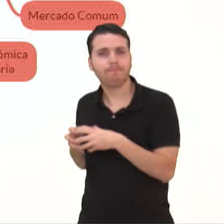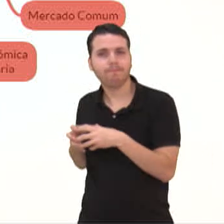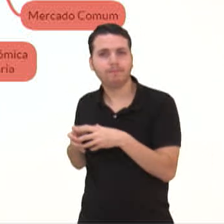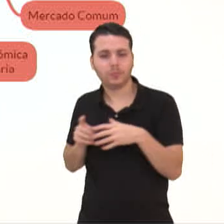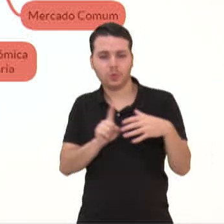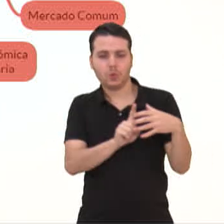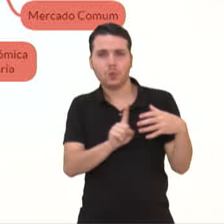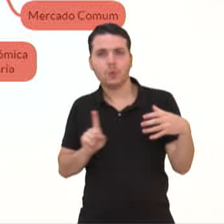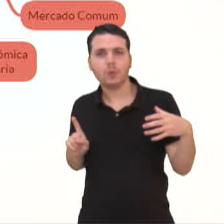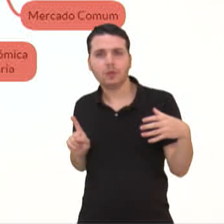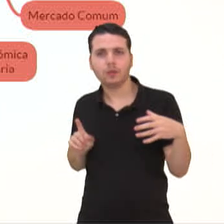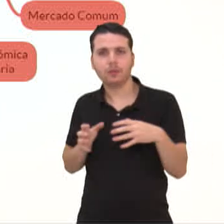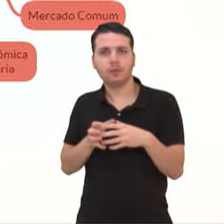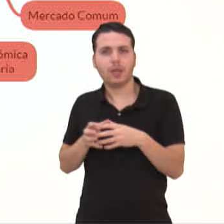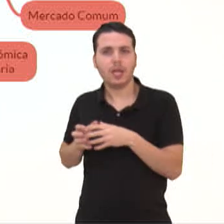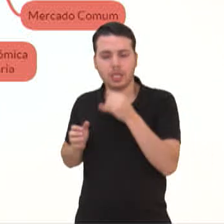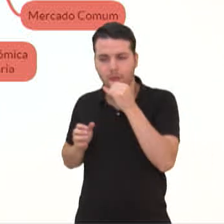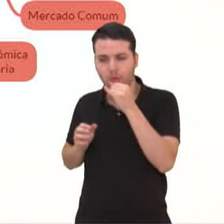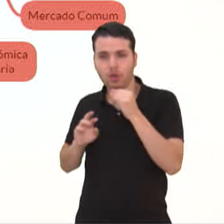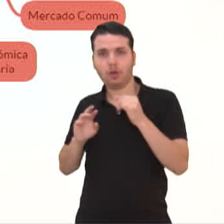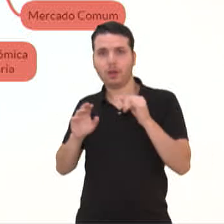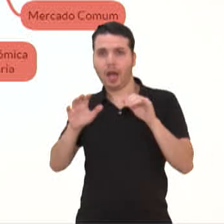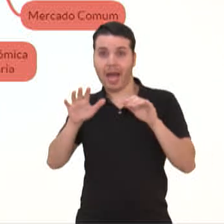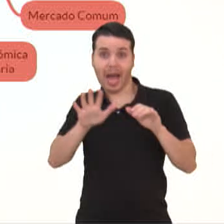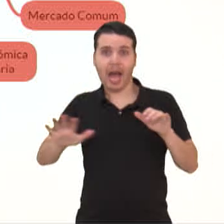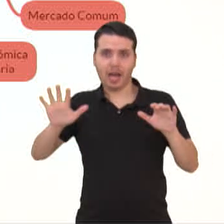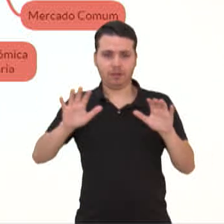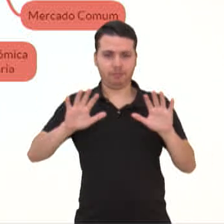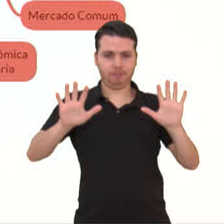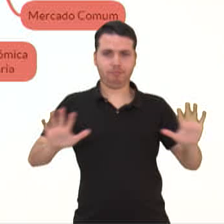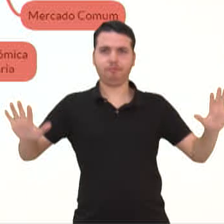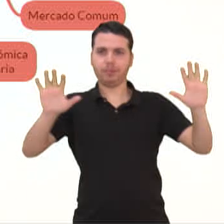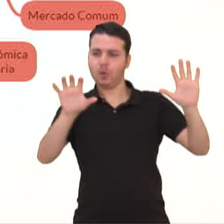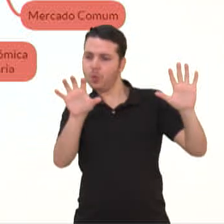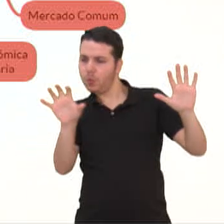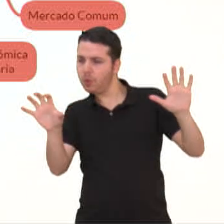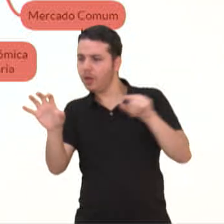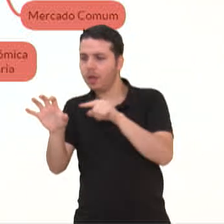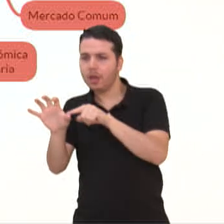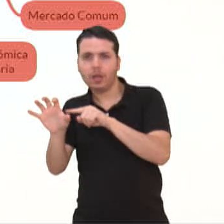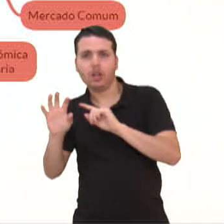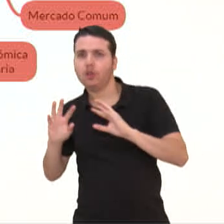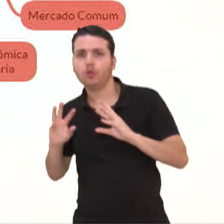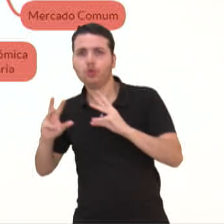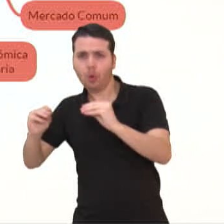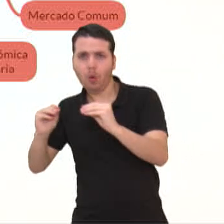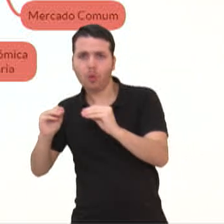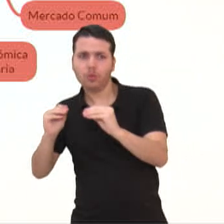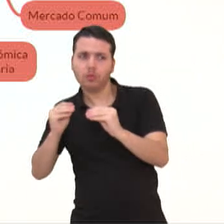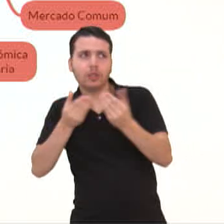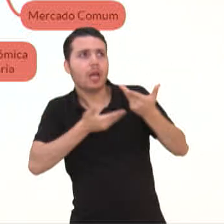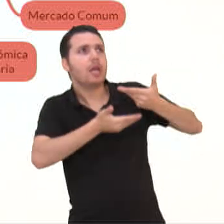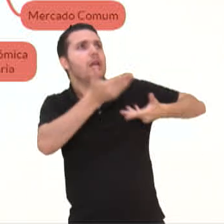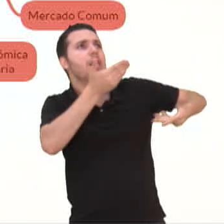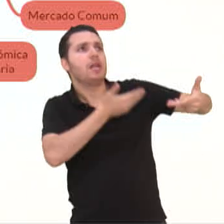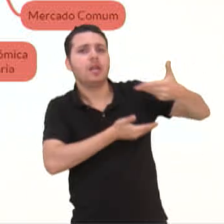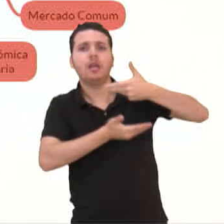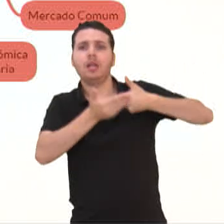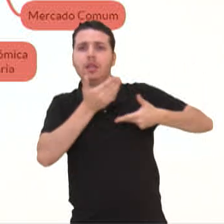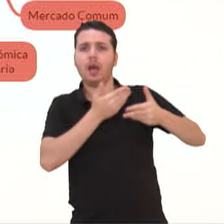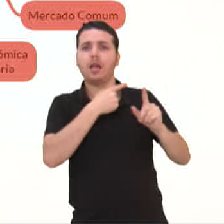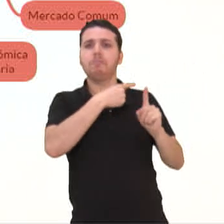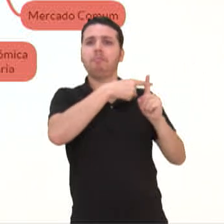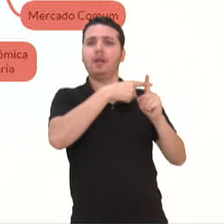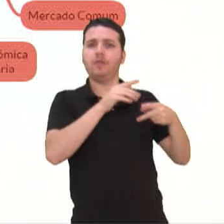nós temos no espaço geográfico, nem todos acabam participando dos benefícios desse comércio mundial, então eles